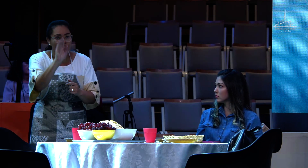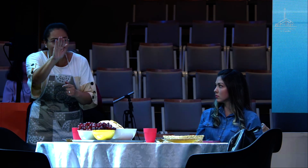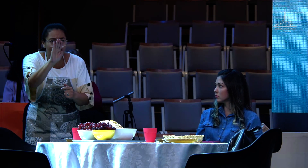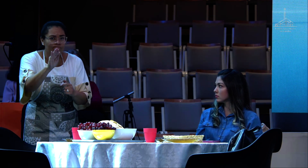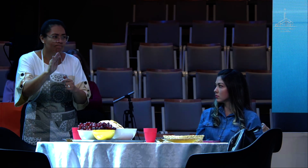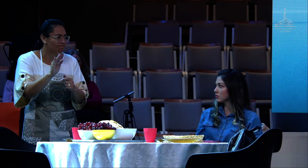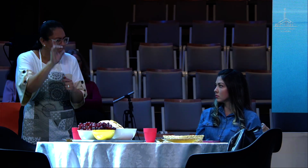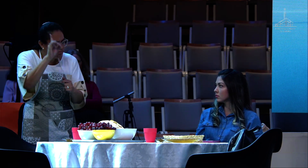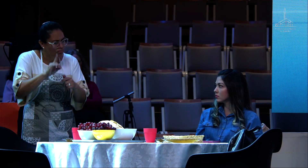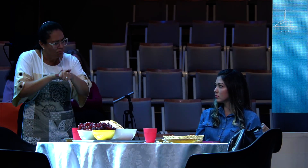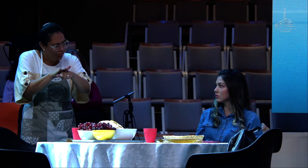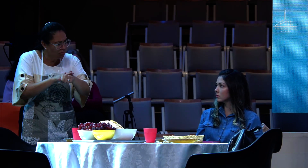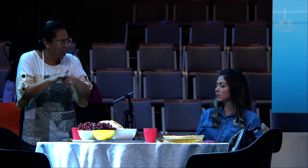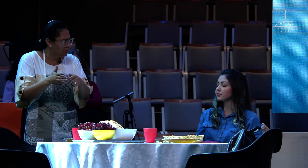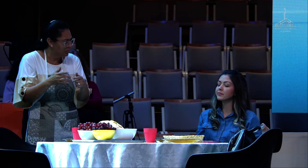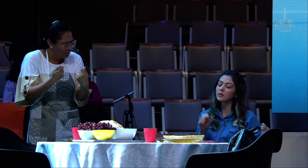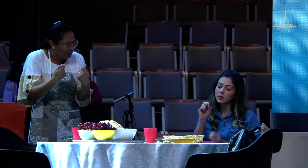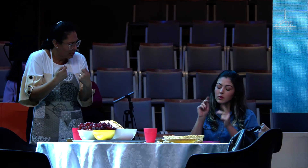ajuda dela.